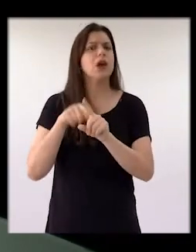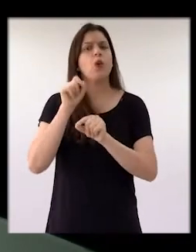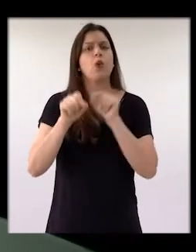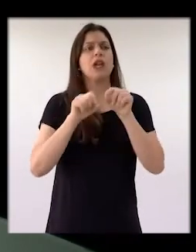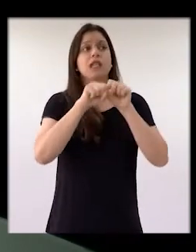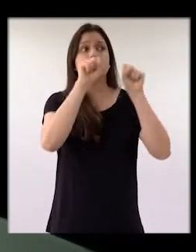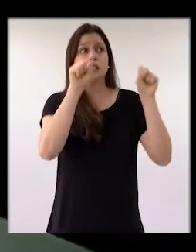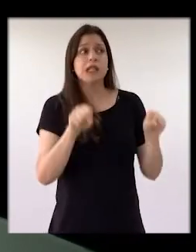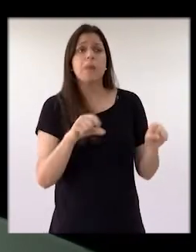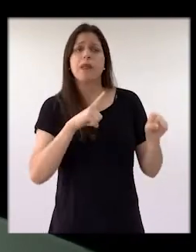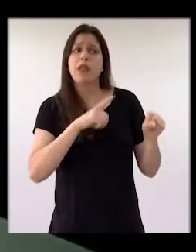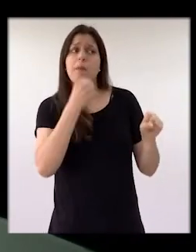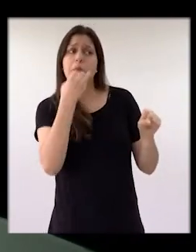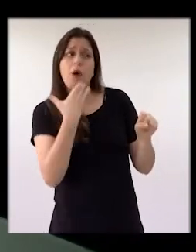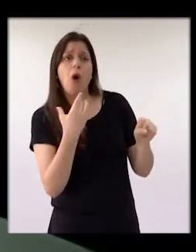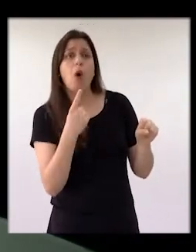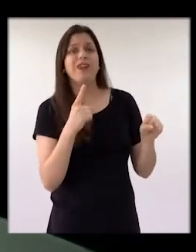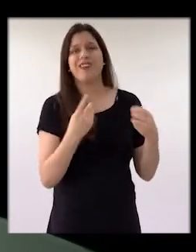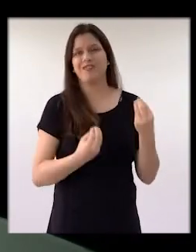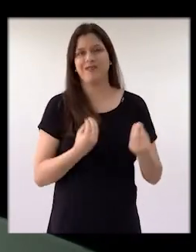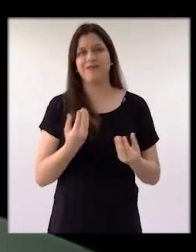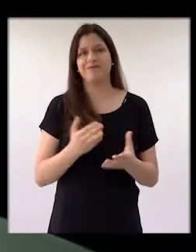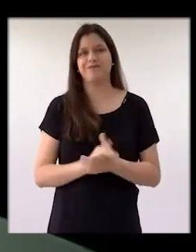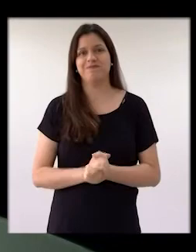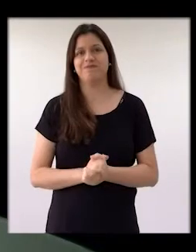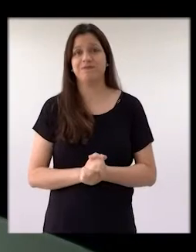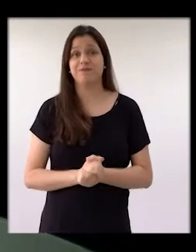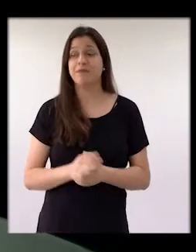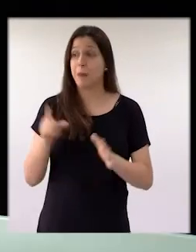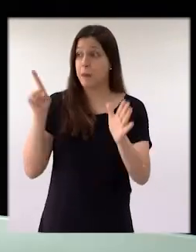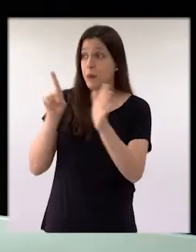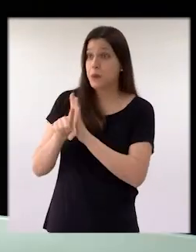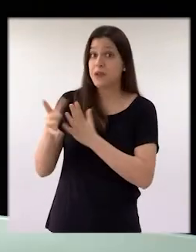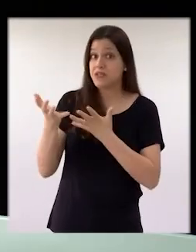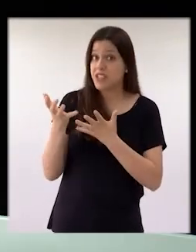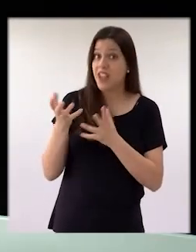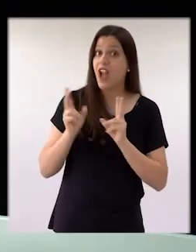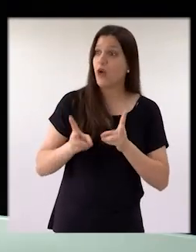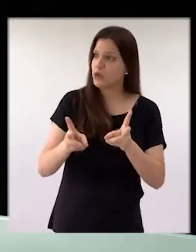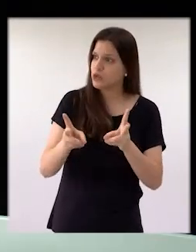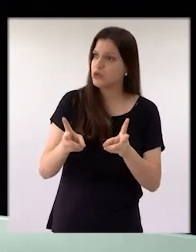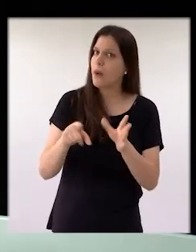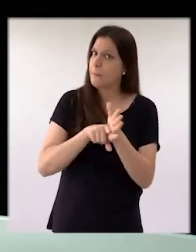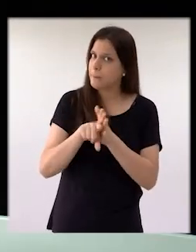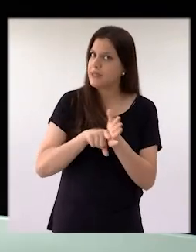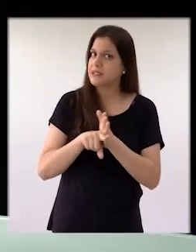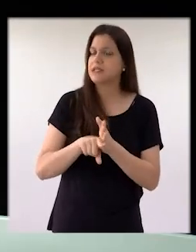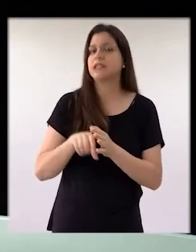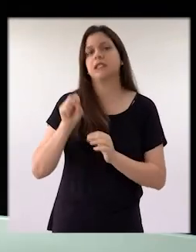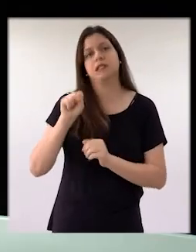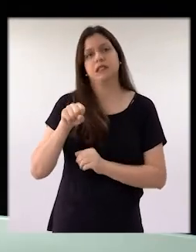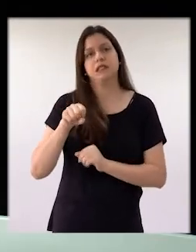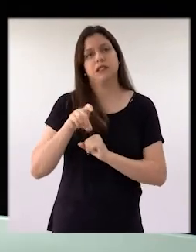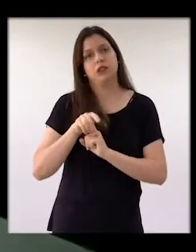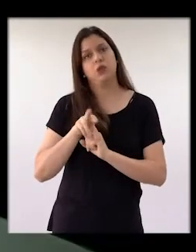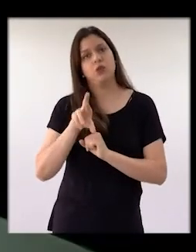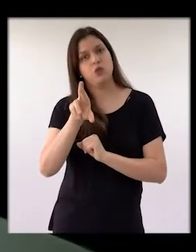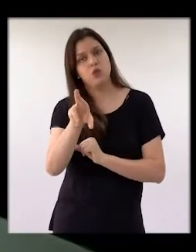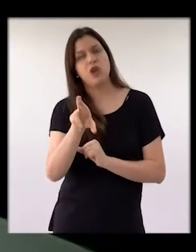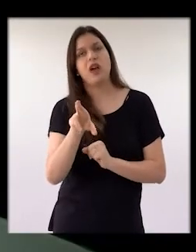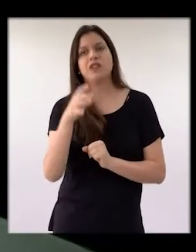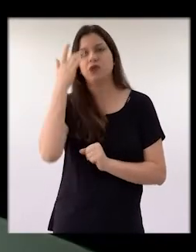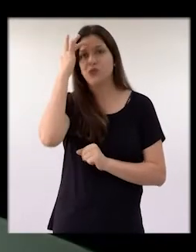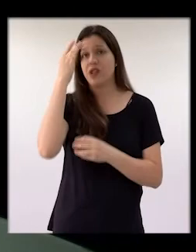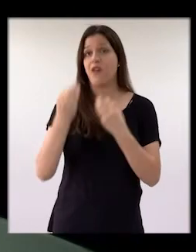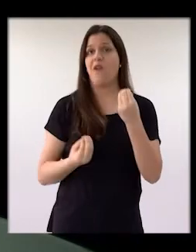acompanhar momentaneamente, mensalmente, o que o meu sistema está deixando eficiente ou não. Isso que eu ia te perguntar, você pretende continuar desenvolvendo essas técnicas? Então,